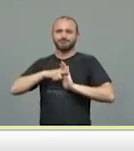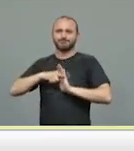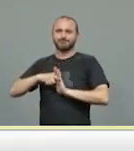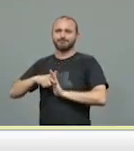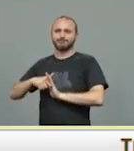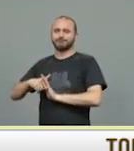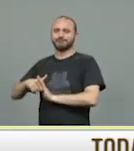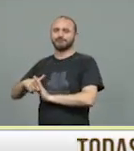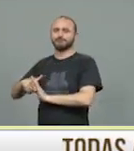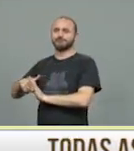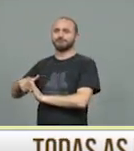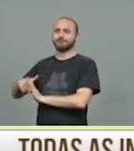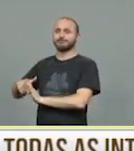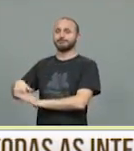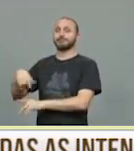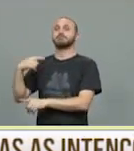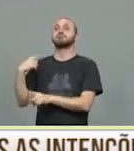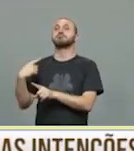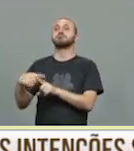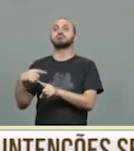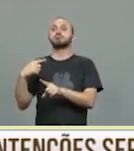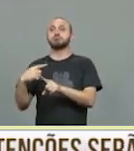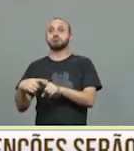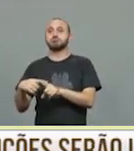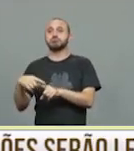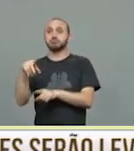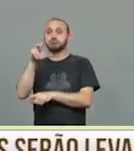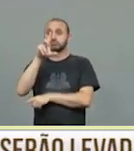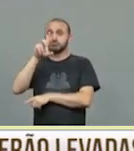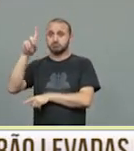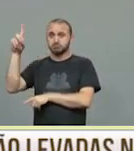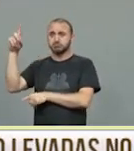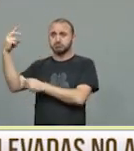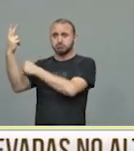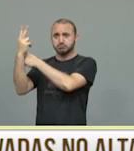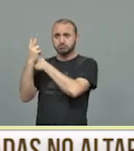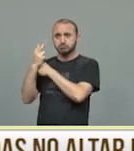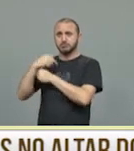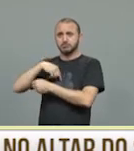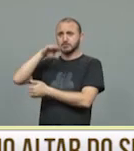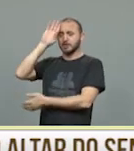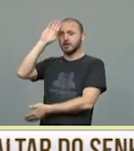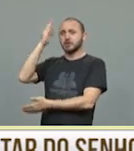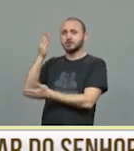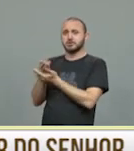superarei. Por quê? Porque eu creio na santidade,